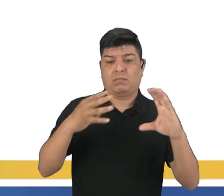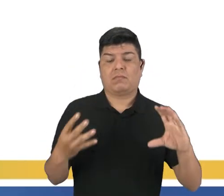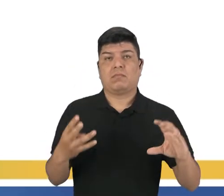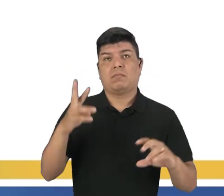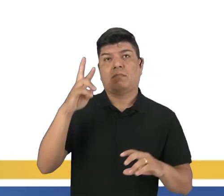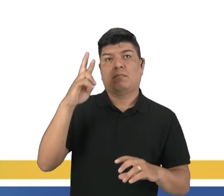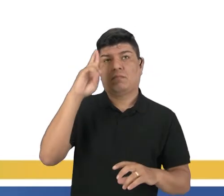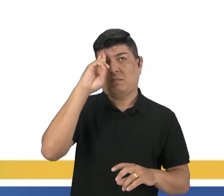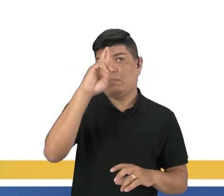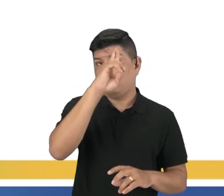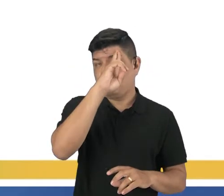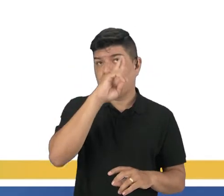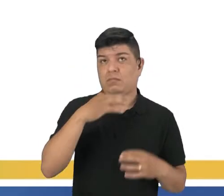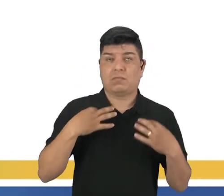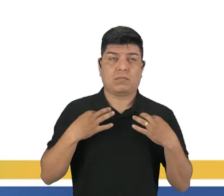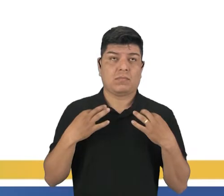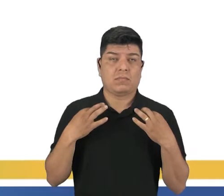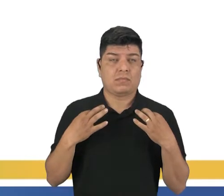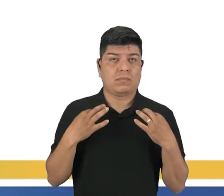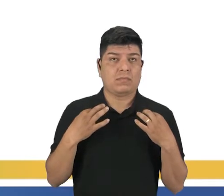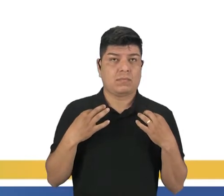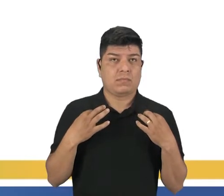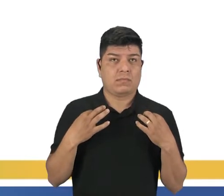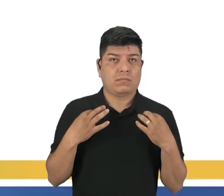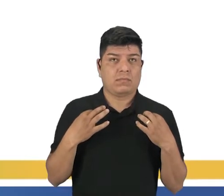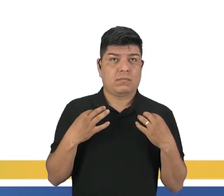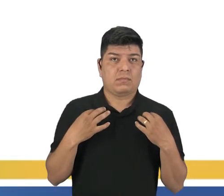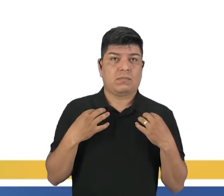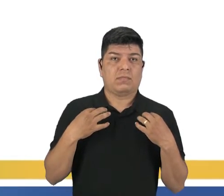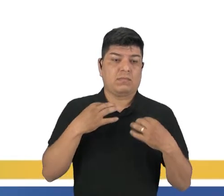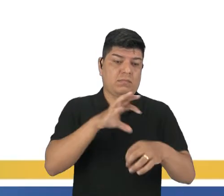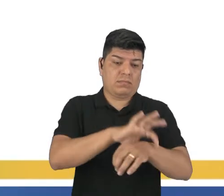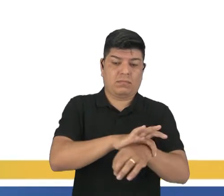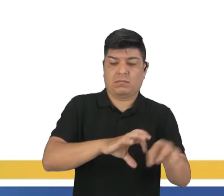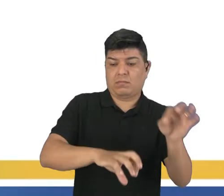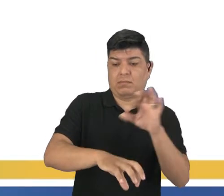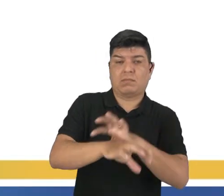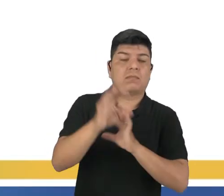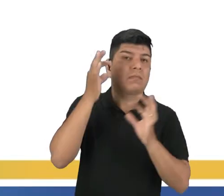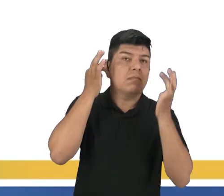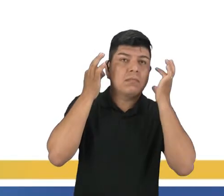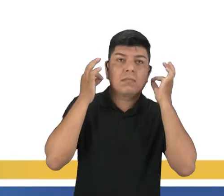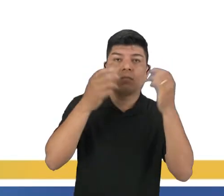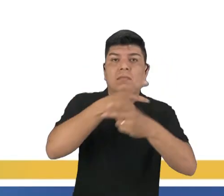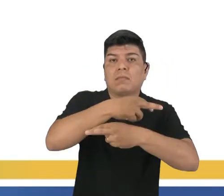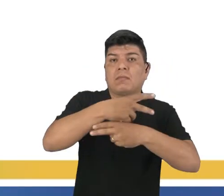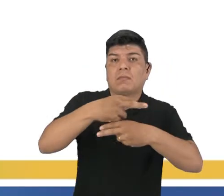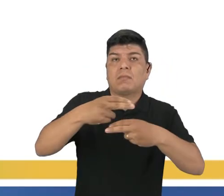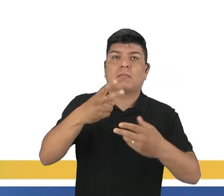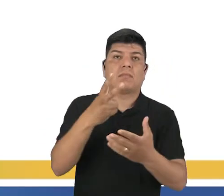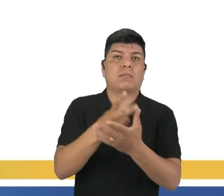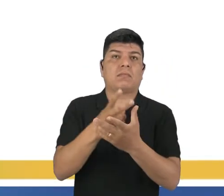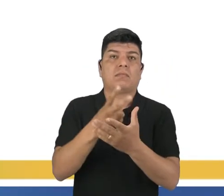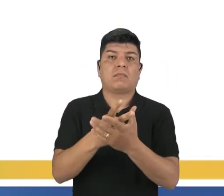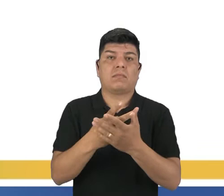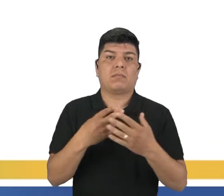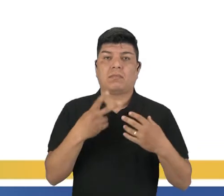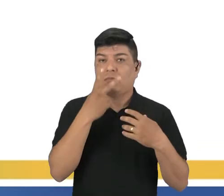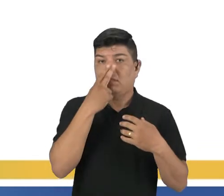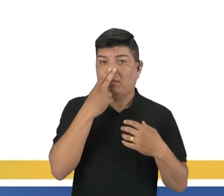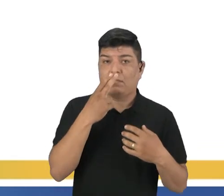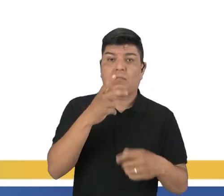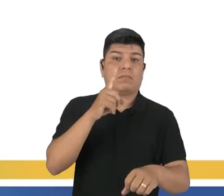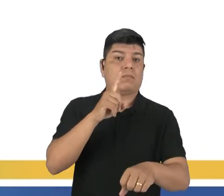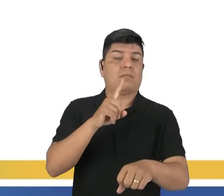história. Os figurinos e acessórios utilizados em cena devem ser sempre coerentes com a época em